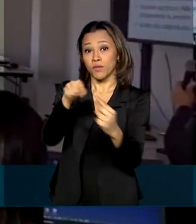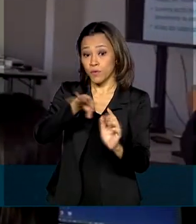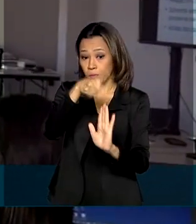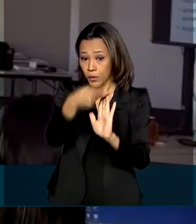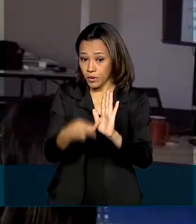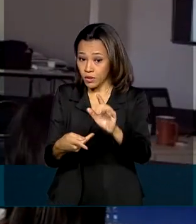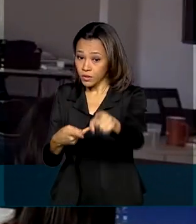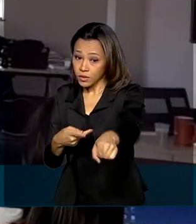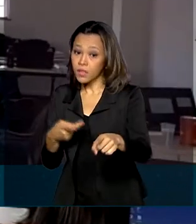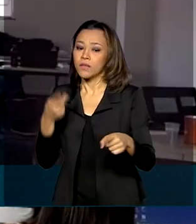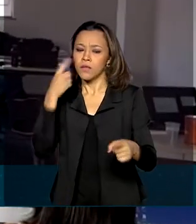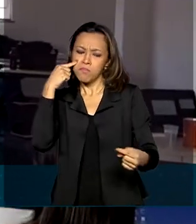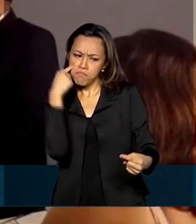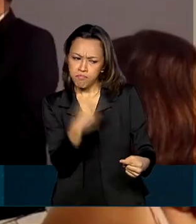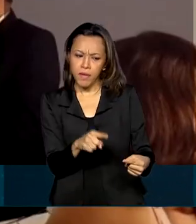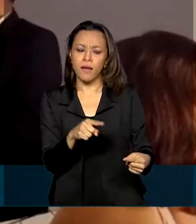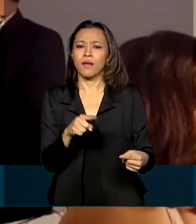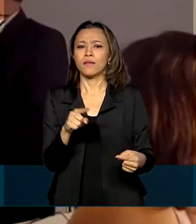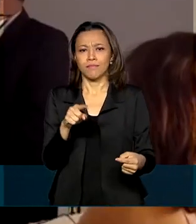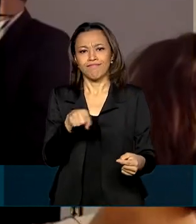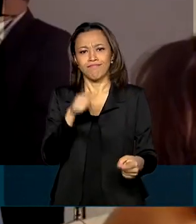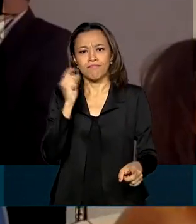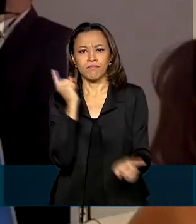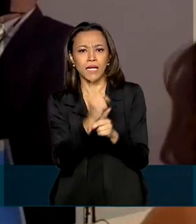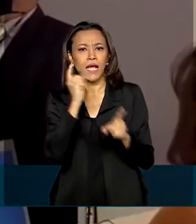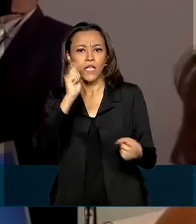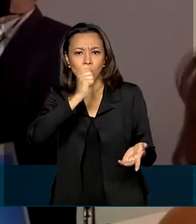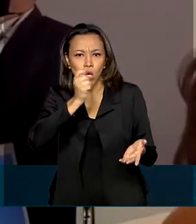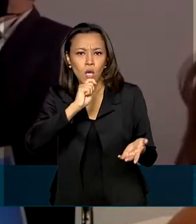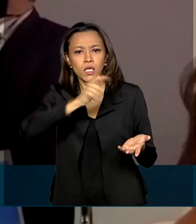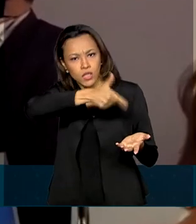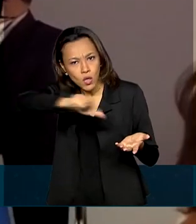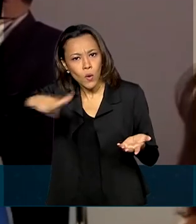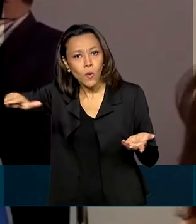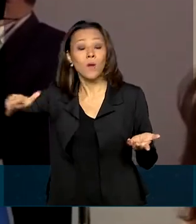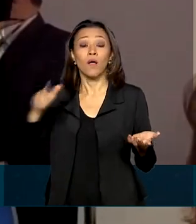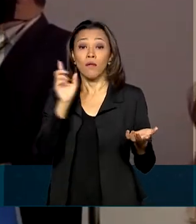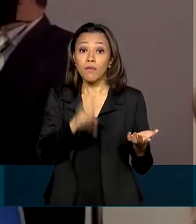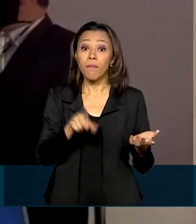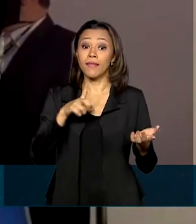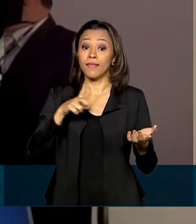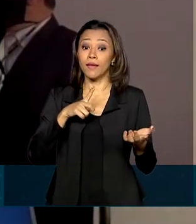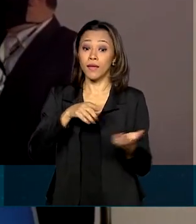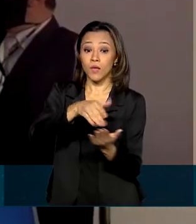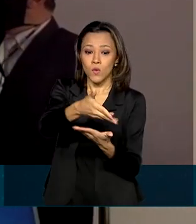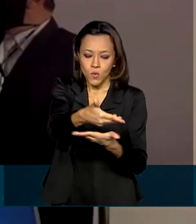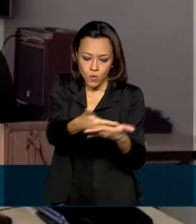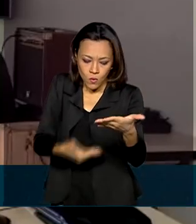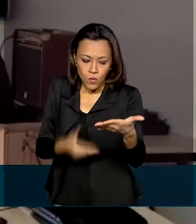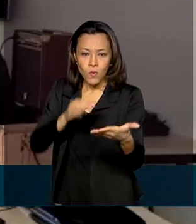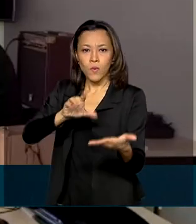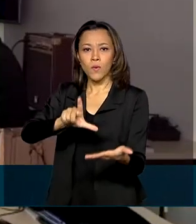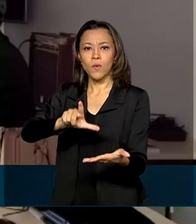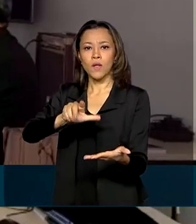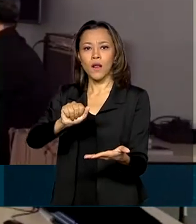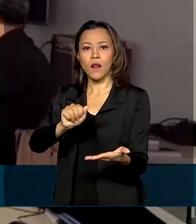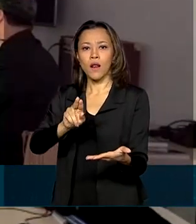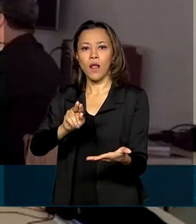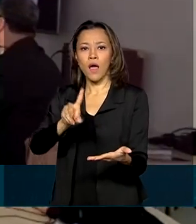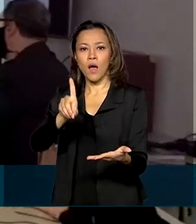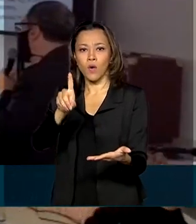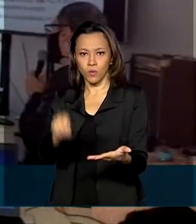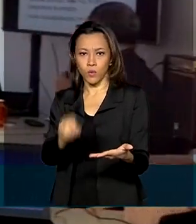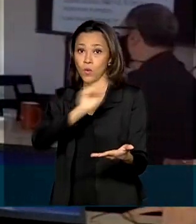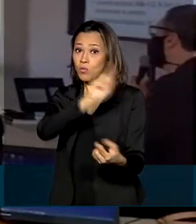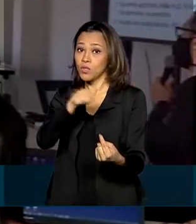identificar drogas ainda desconhecidas, também inclui a elaboração de laudo pericial. A meta do governo